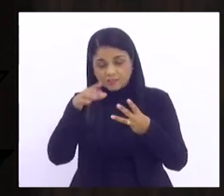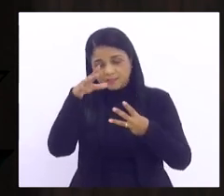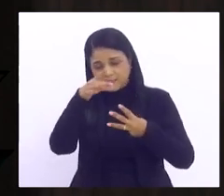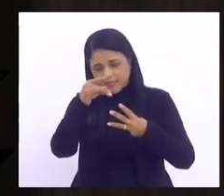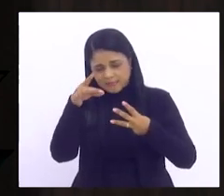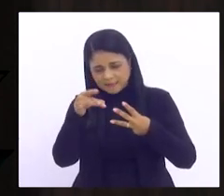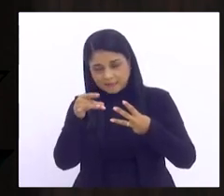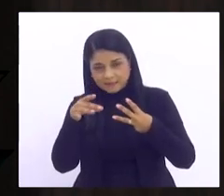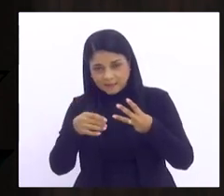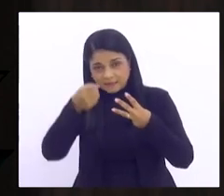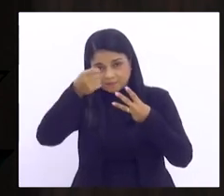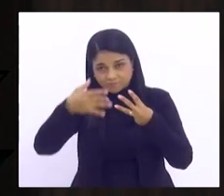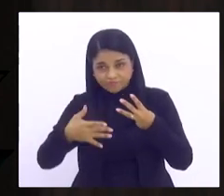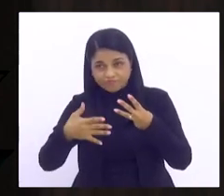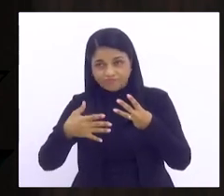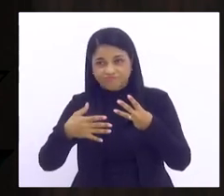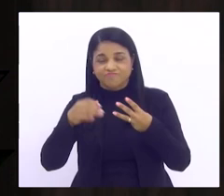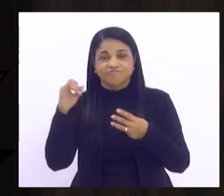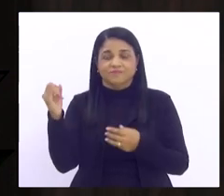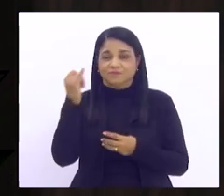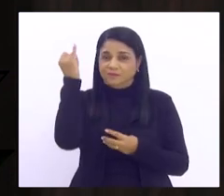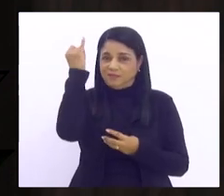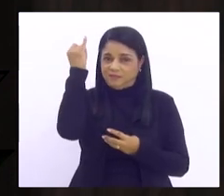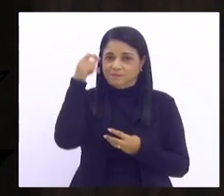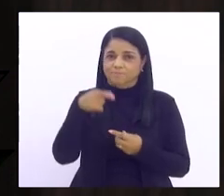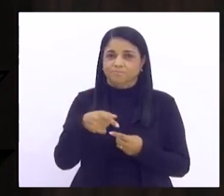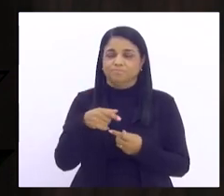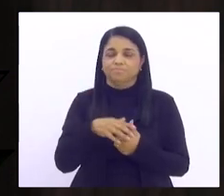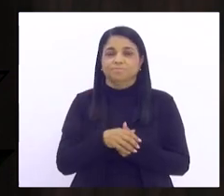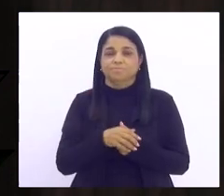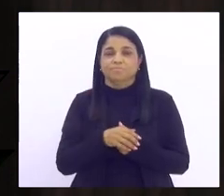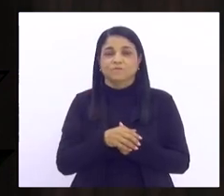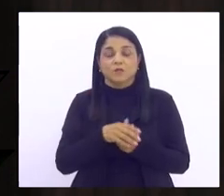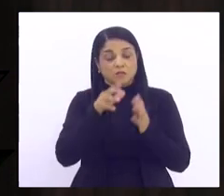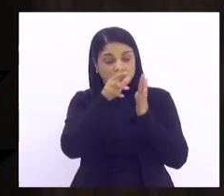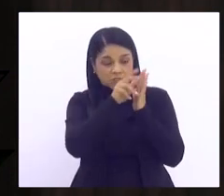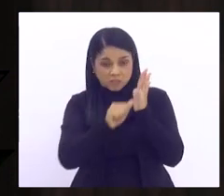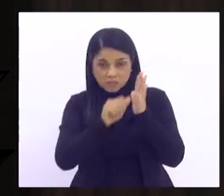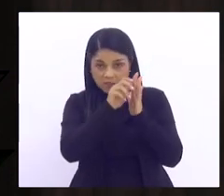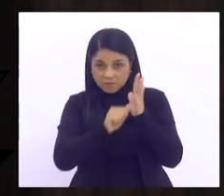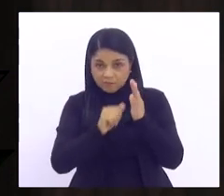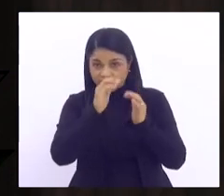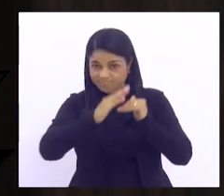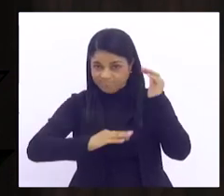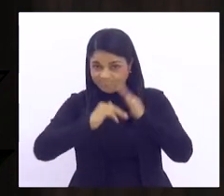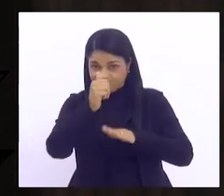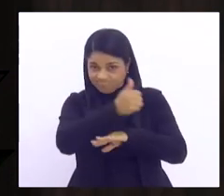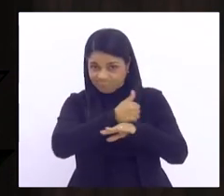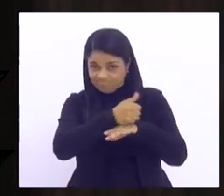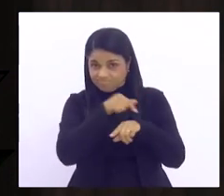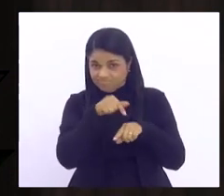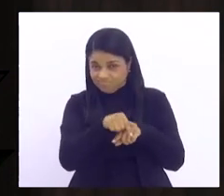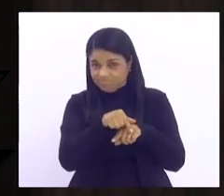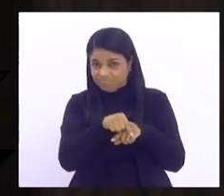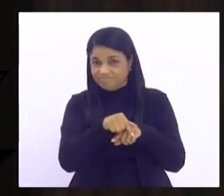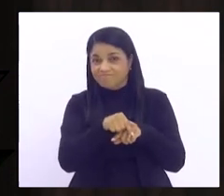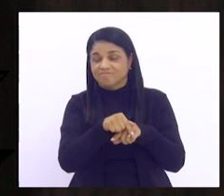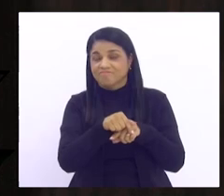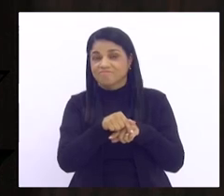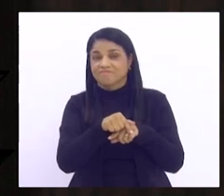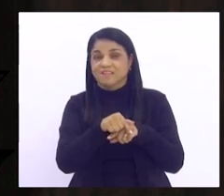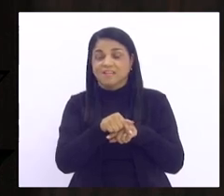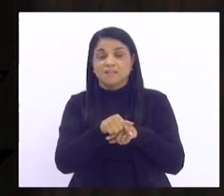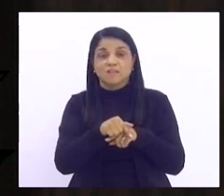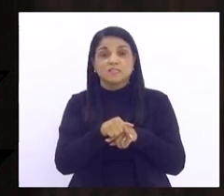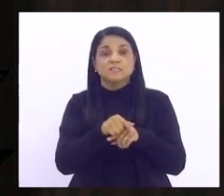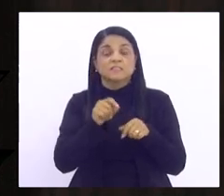importantes. Aliás, refutá-los. Os abortistas, os promotores da cultura da morte, que fazem questão não só